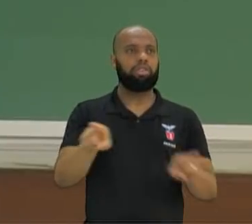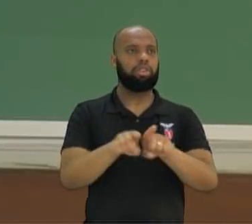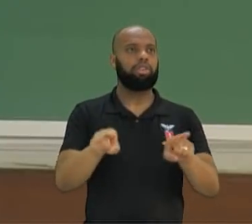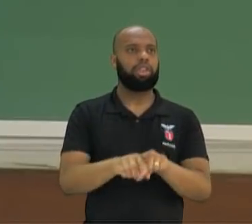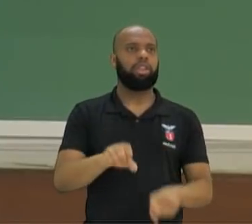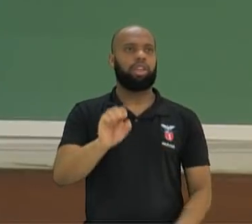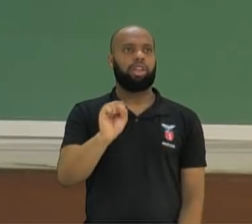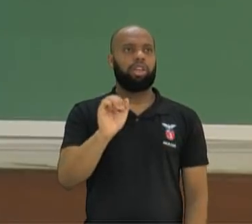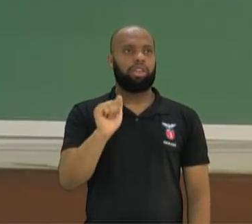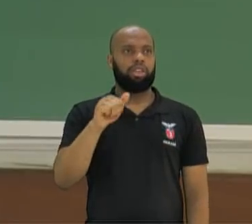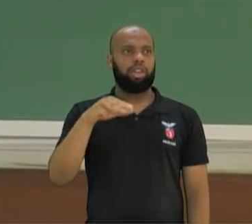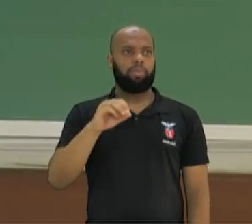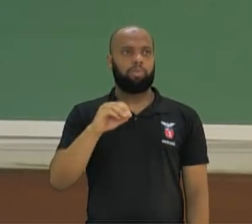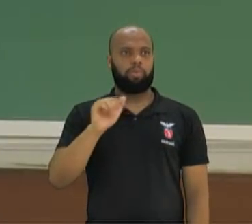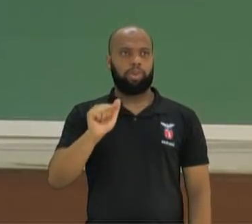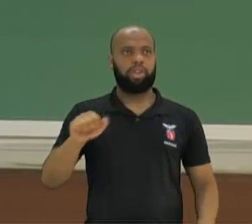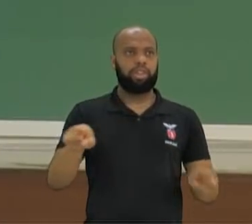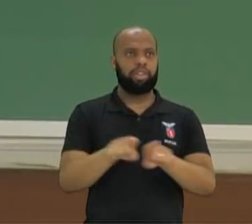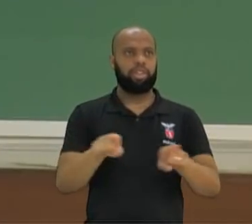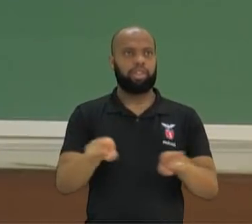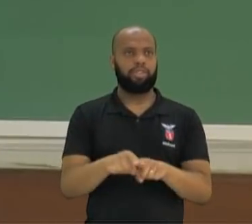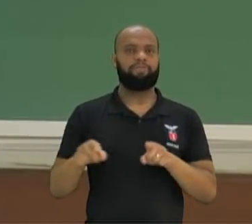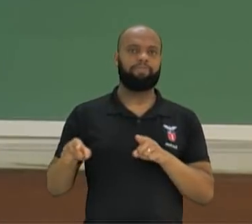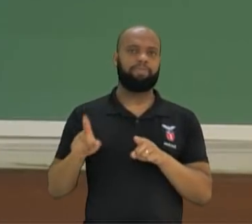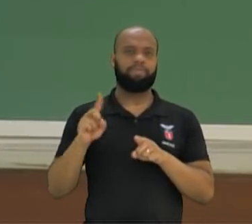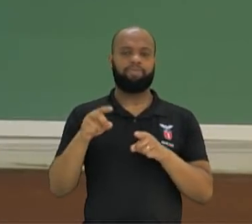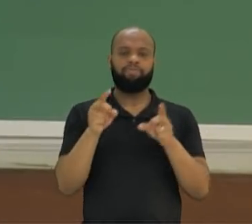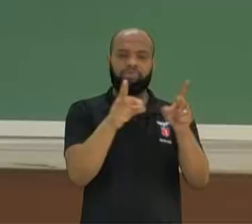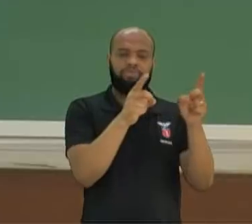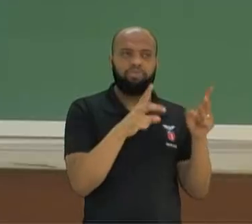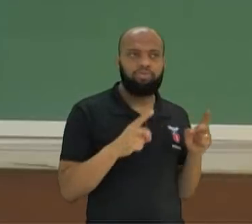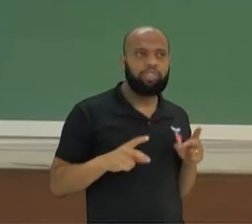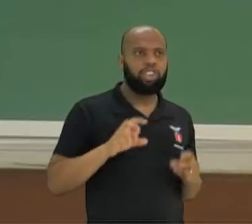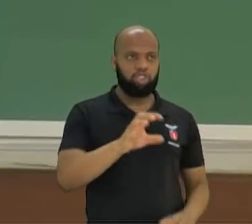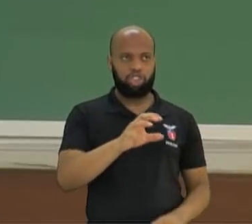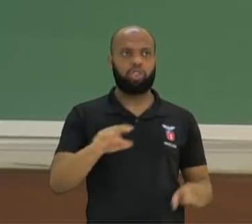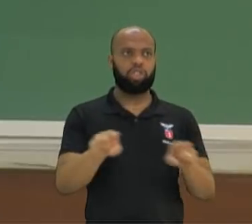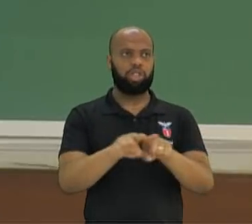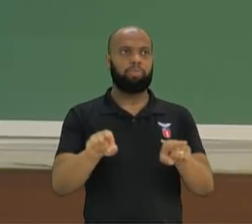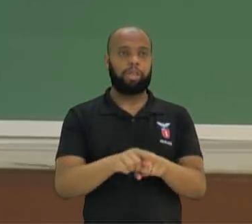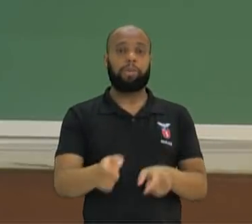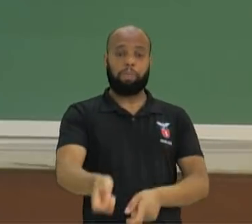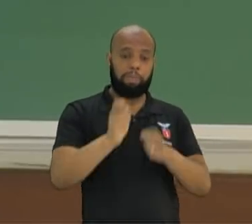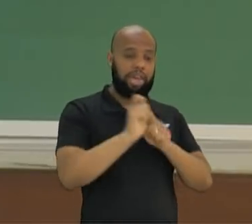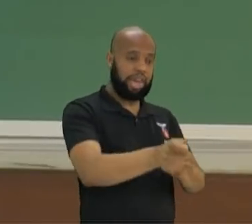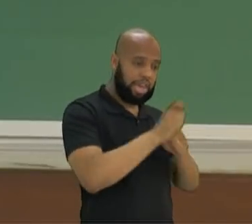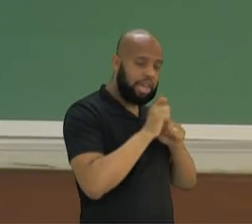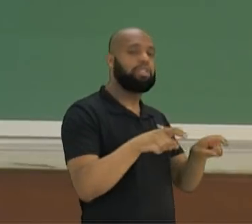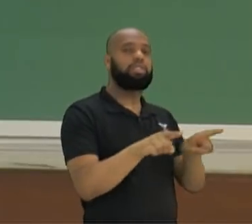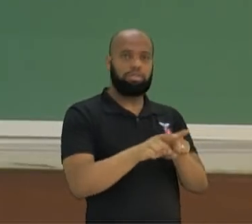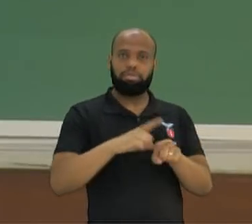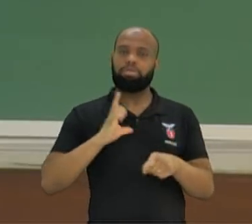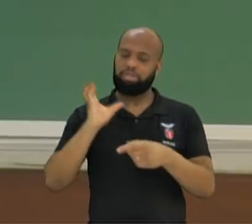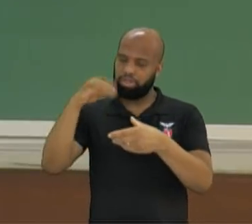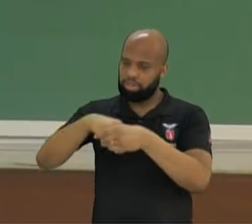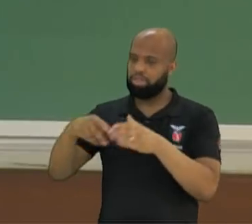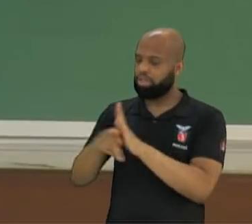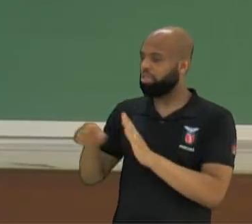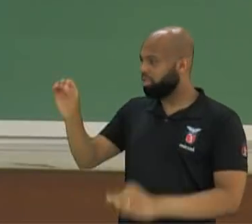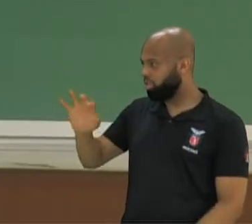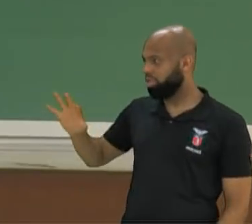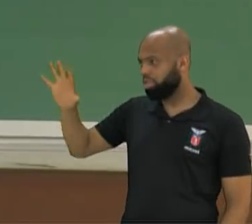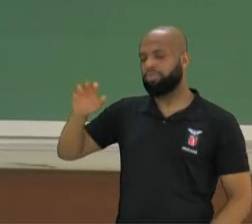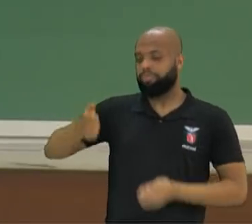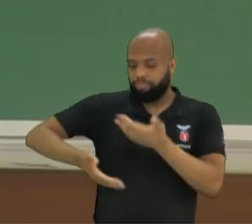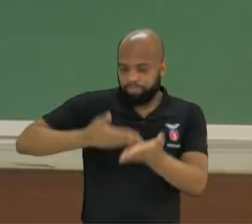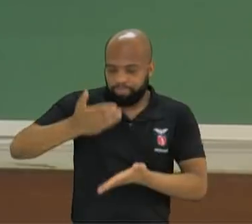pesca em todas as ilhas também é praticada. Não uma pesca de exportação do pescado para atender às